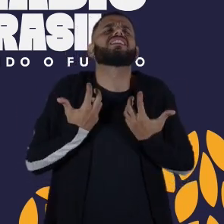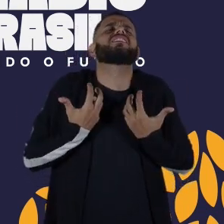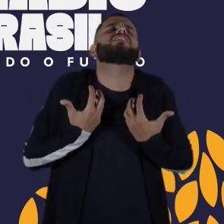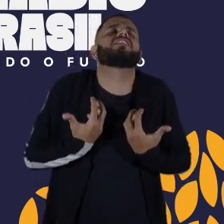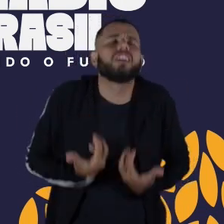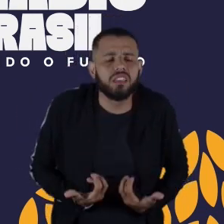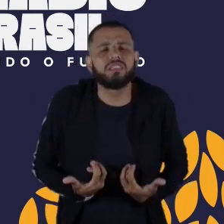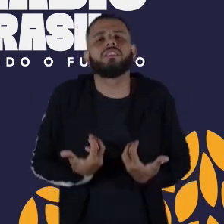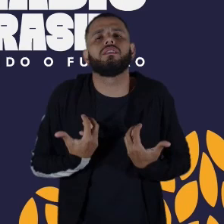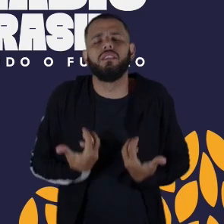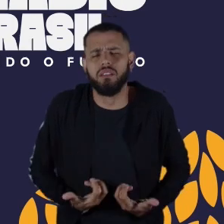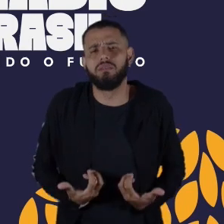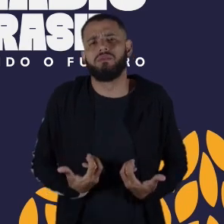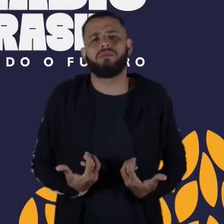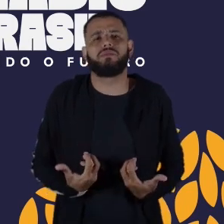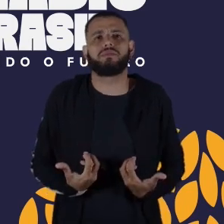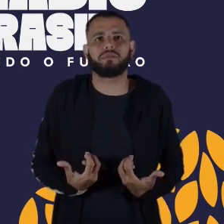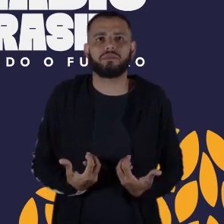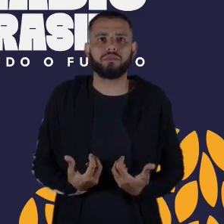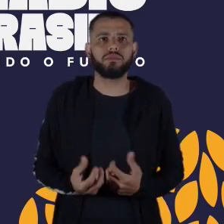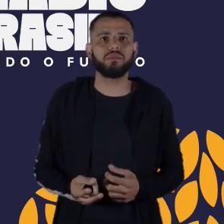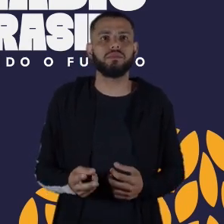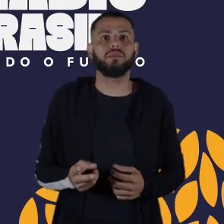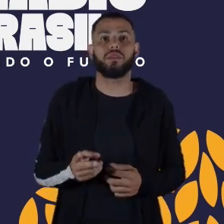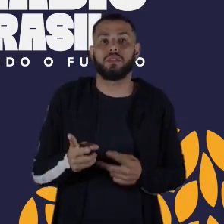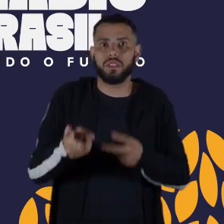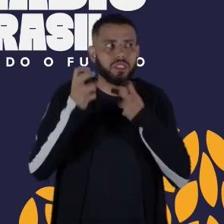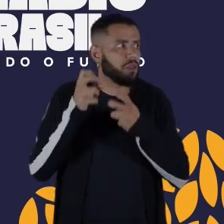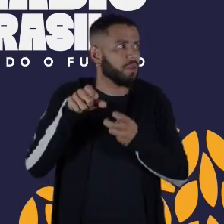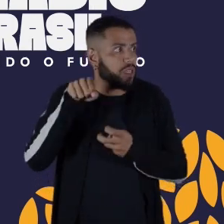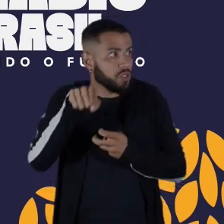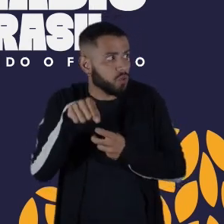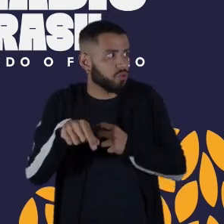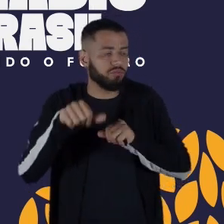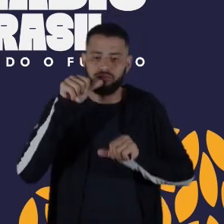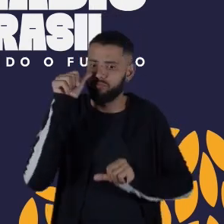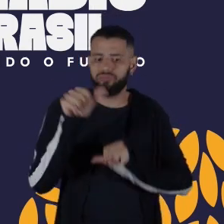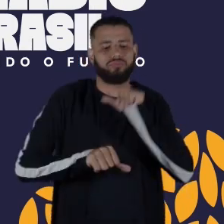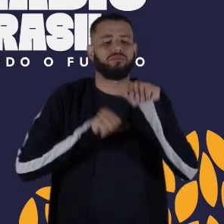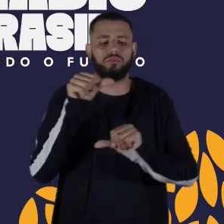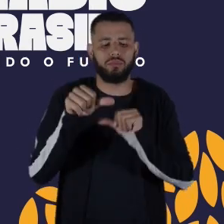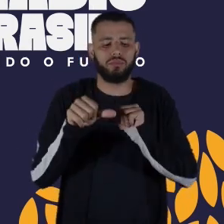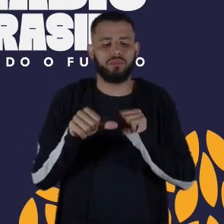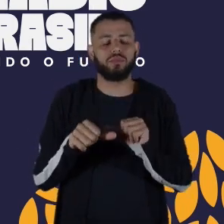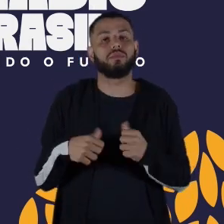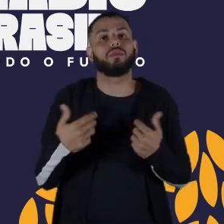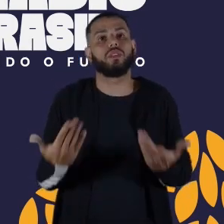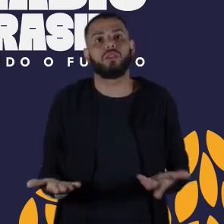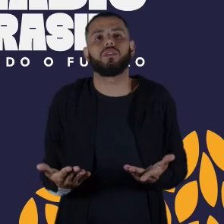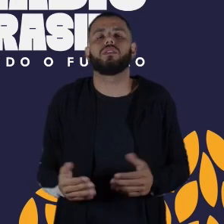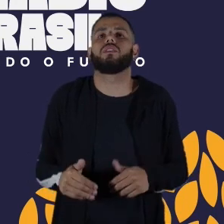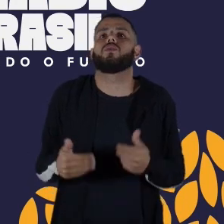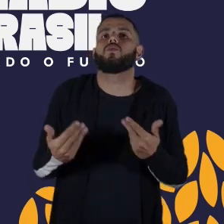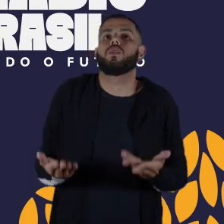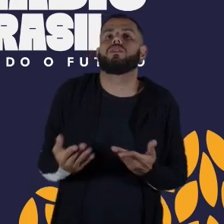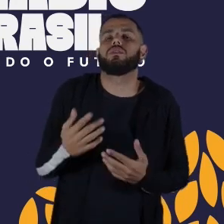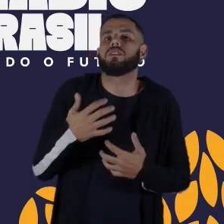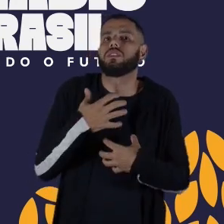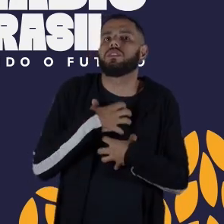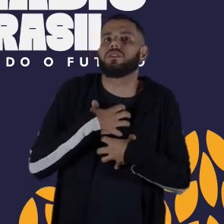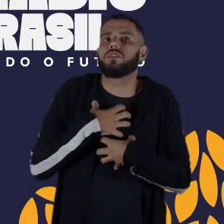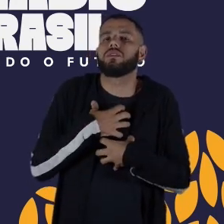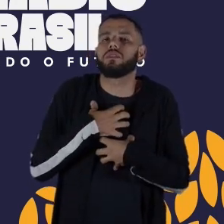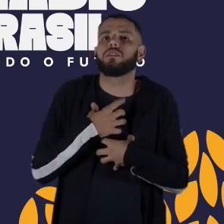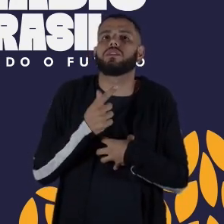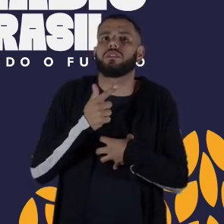Cansaço? Esse é muito rebelde de reverter. E geralmente, quando esses sintomas se instalam,